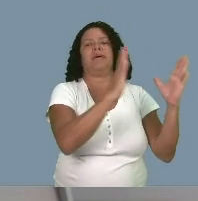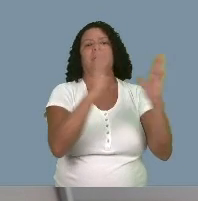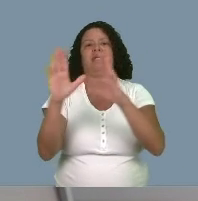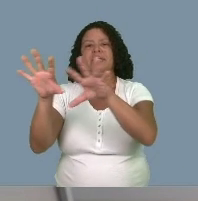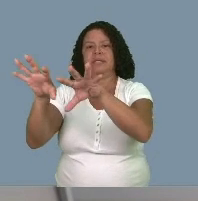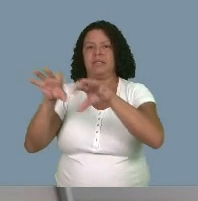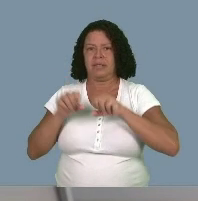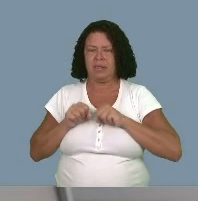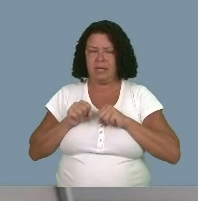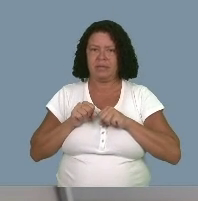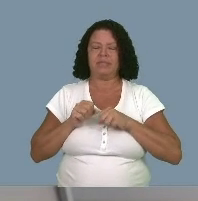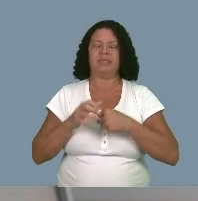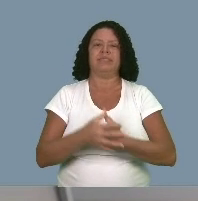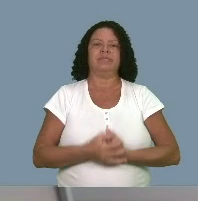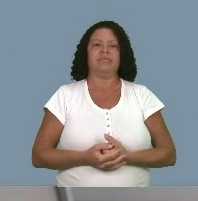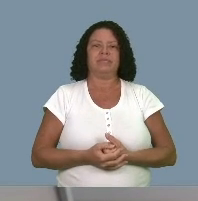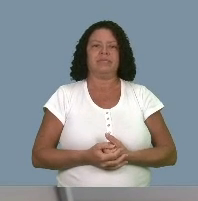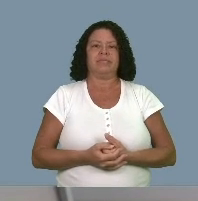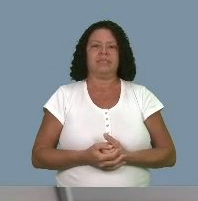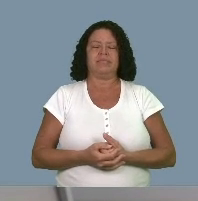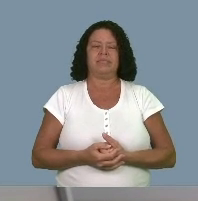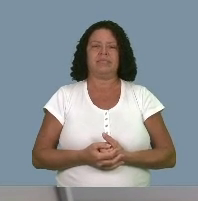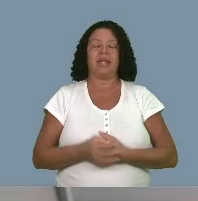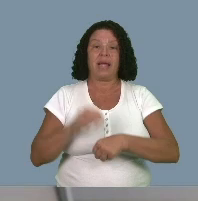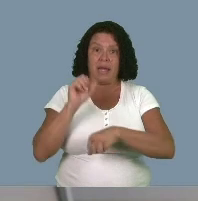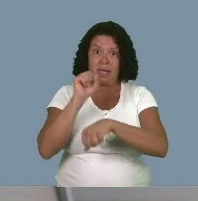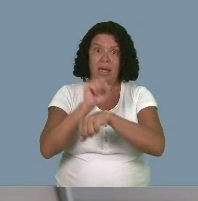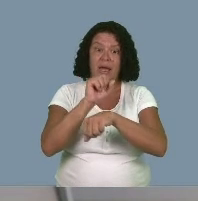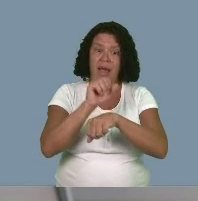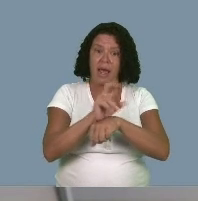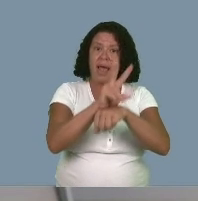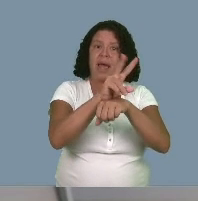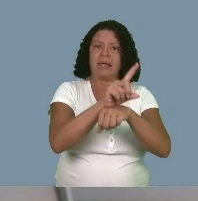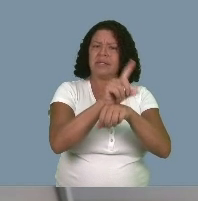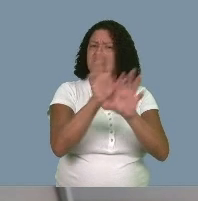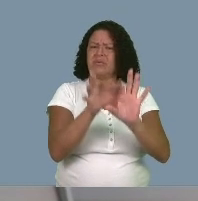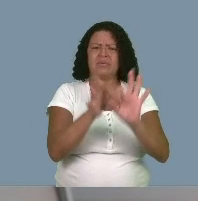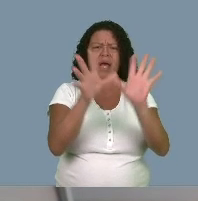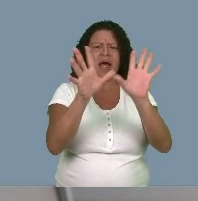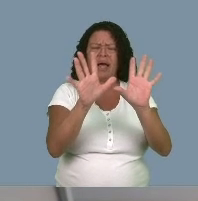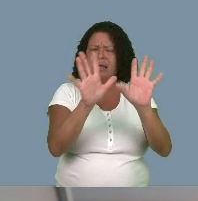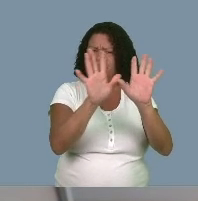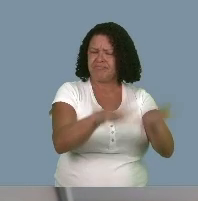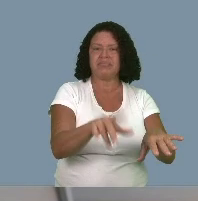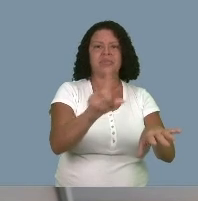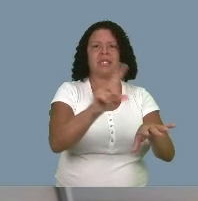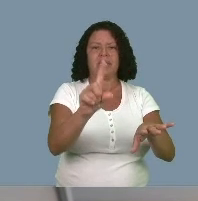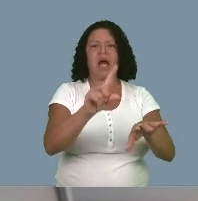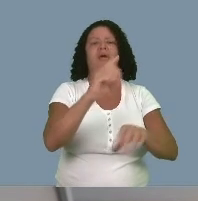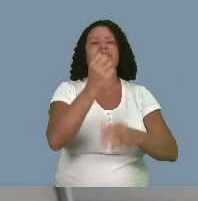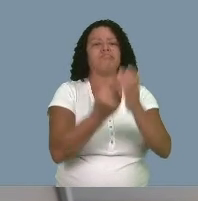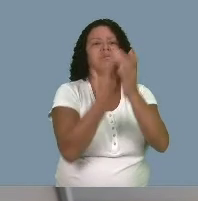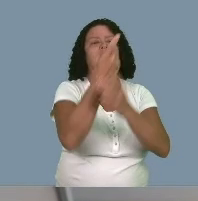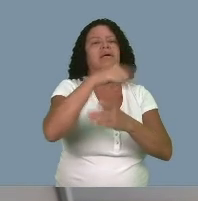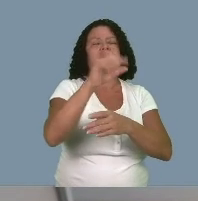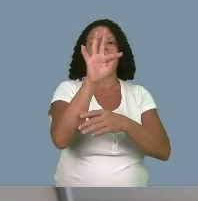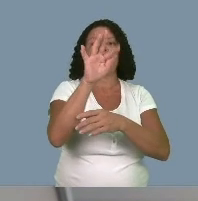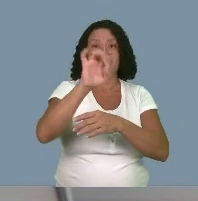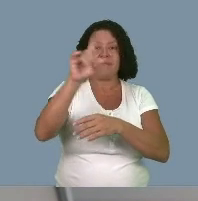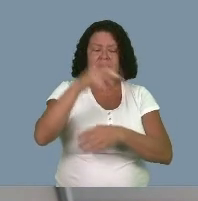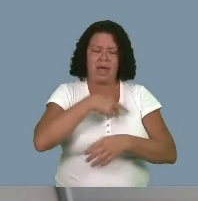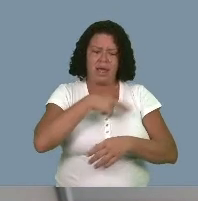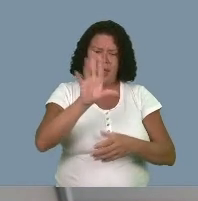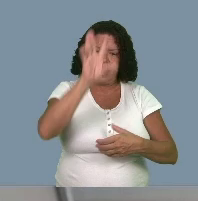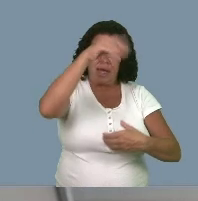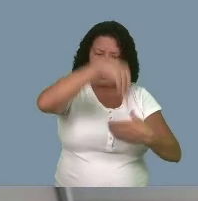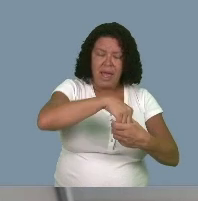contaminação. O divino amparo não os deixa, mesmo quando as suas construções de fé religiosa